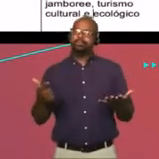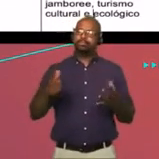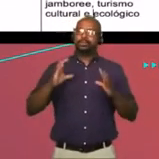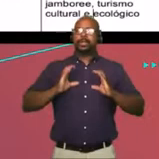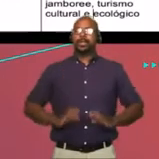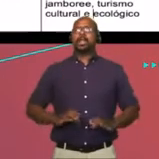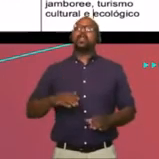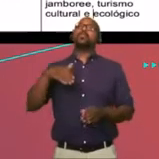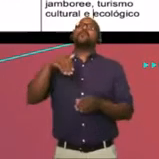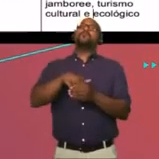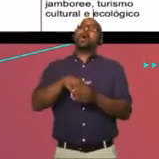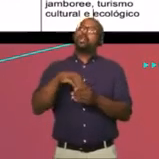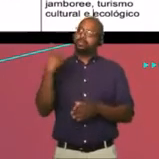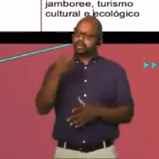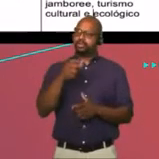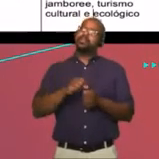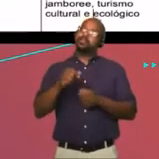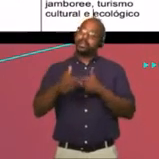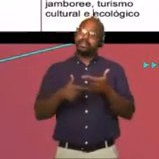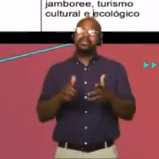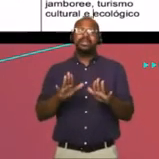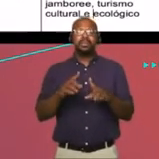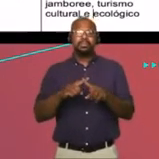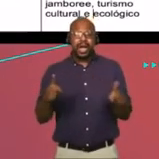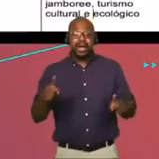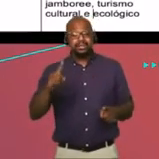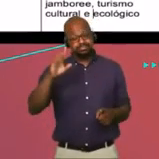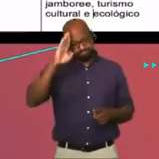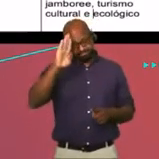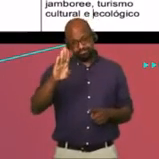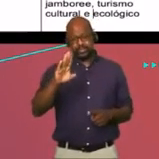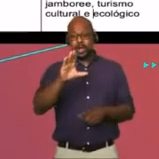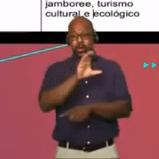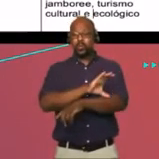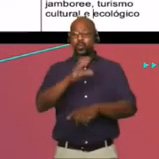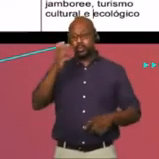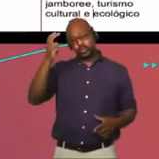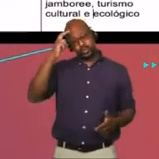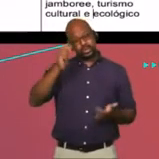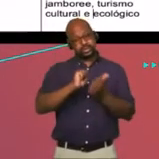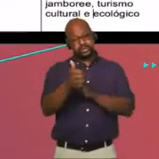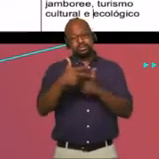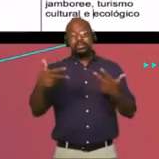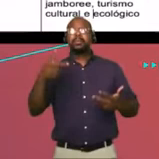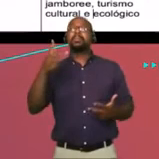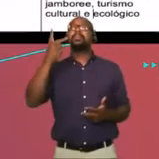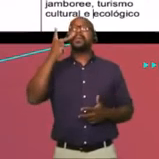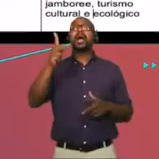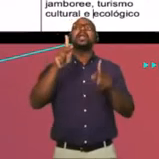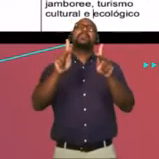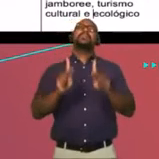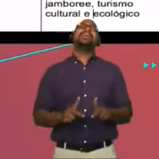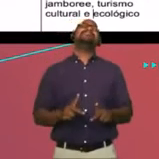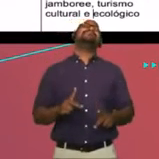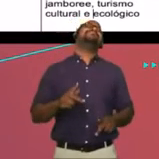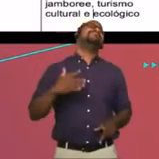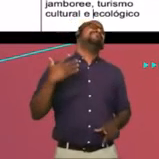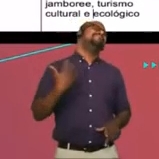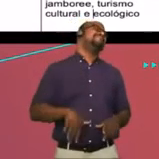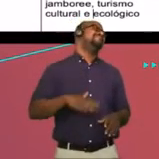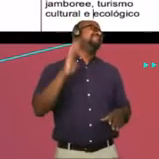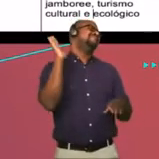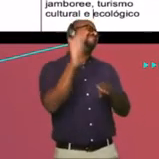de cidadania do voto que a gente vai fazer mais o fair-play EA cultura do esporte para pais têm contribuído muito